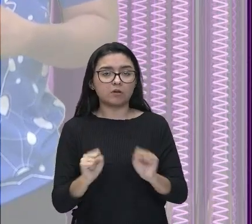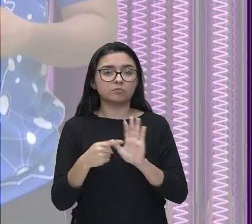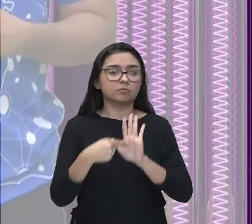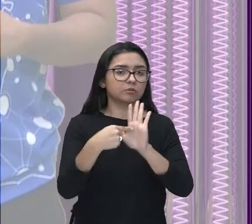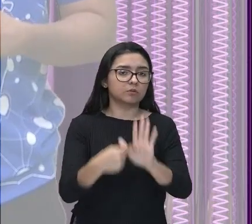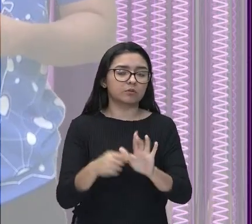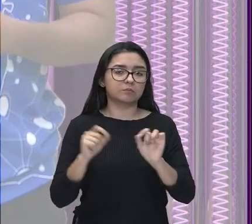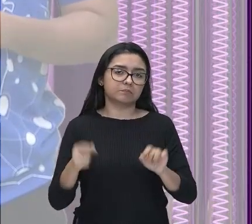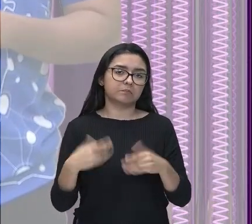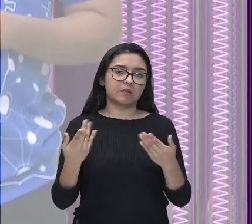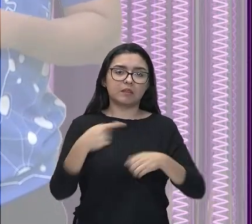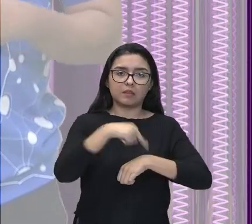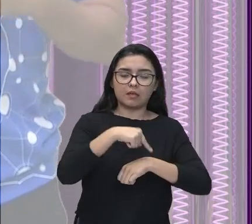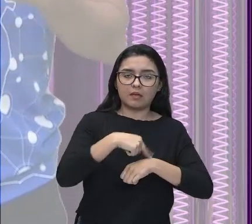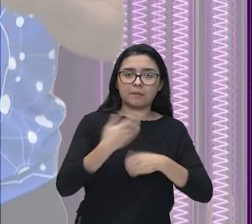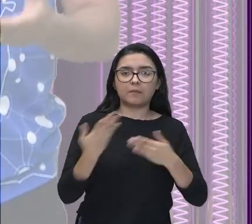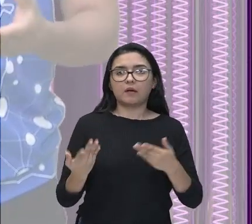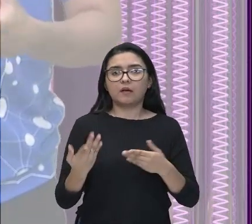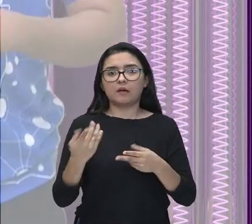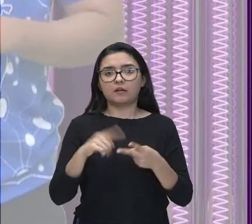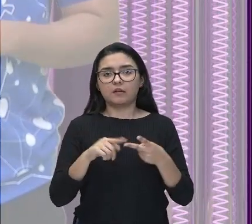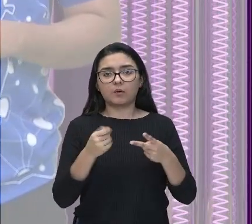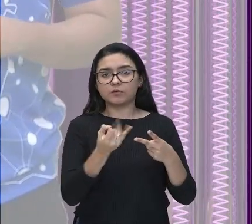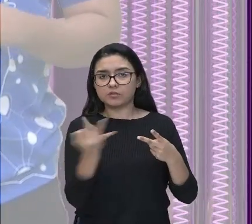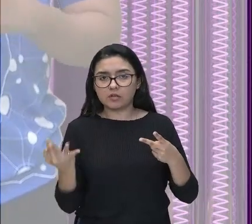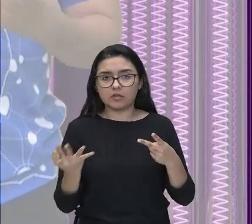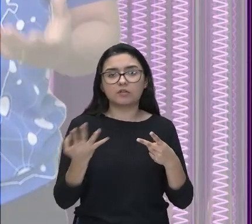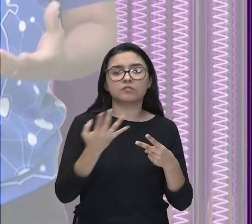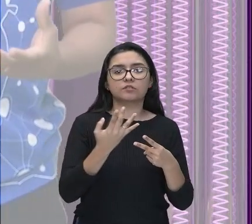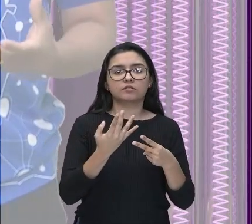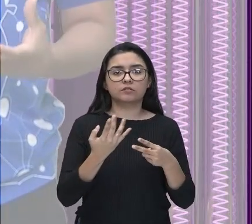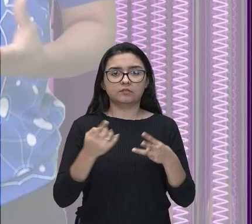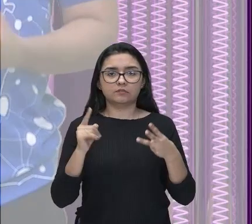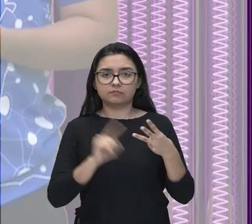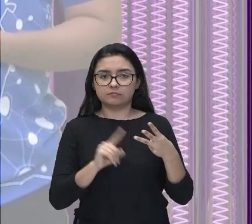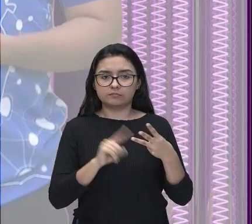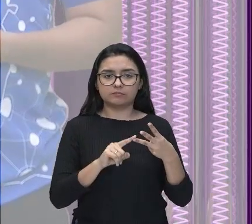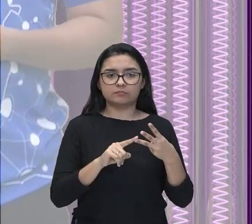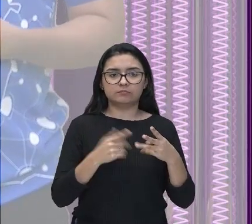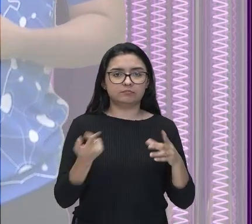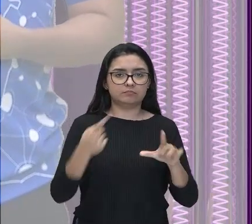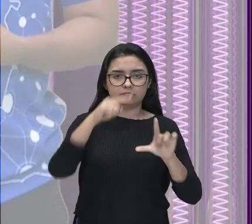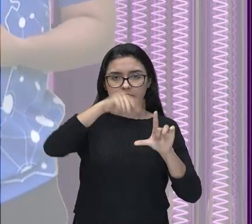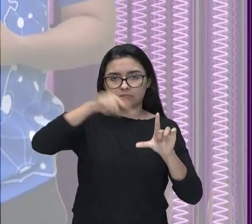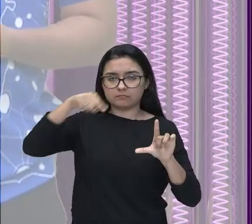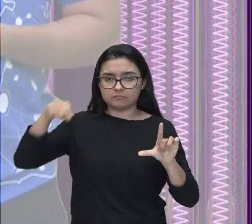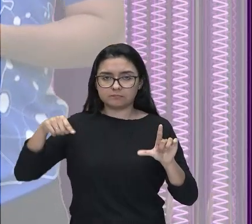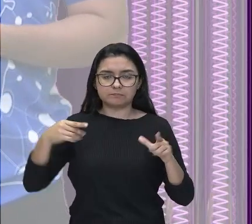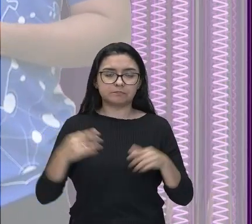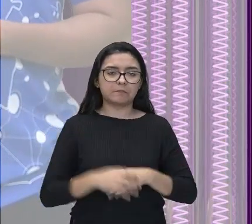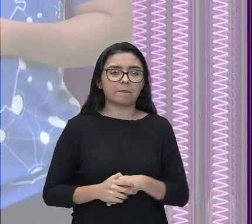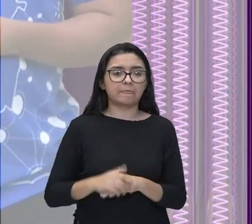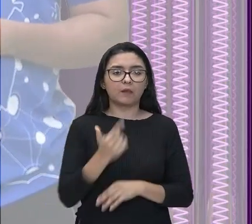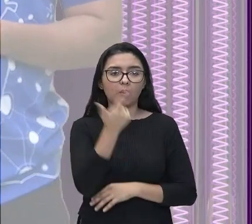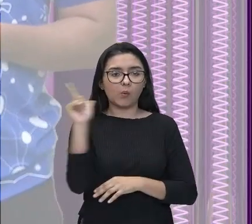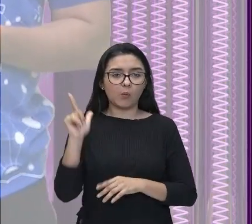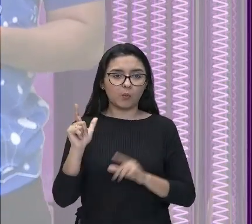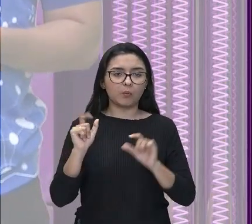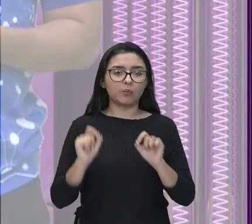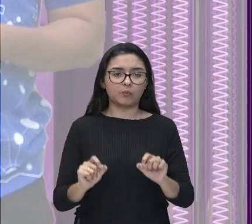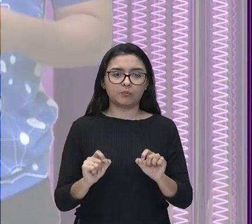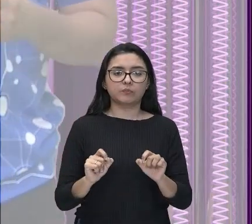em tempo, em quantidade, em escalas, tudo bem? Um outro elemento também